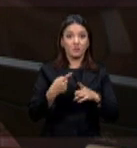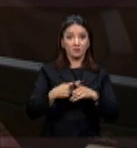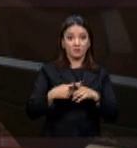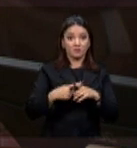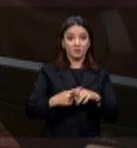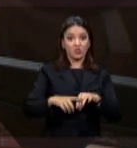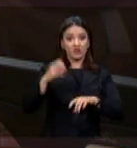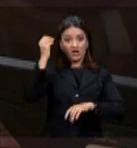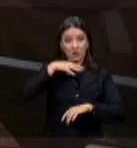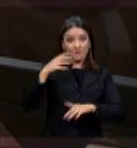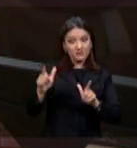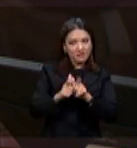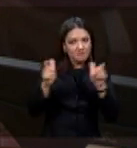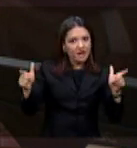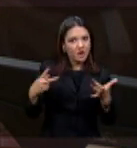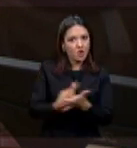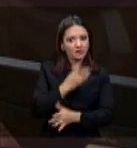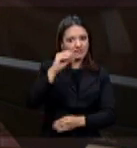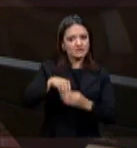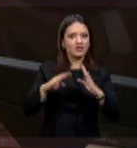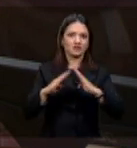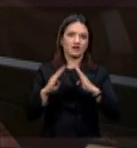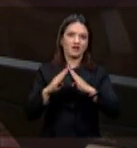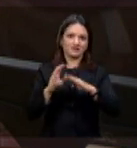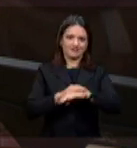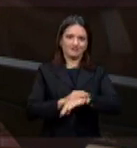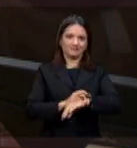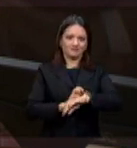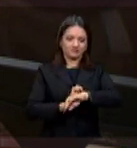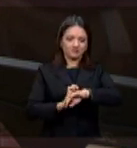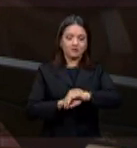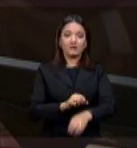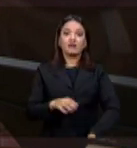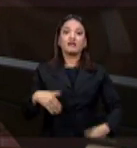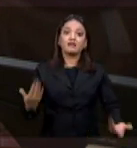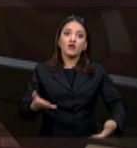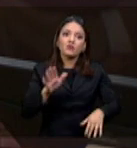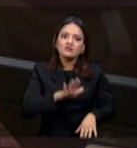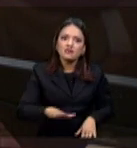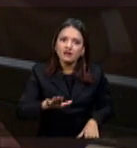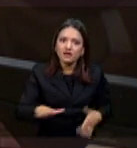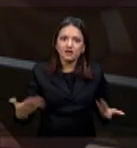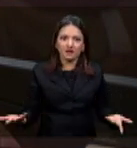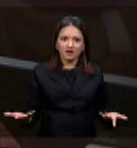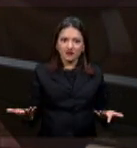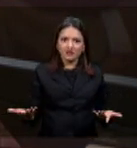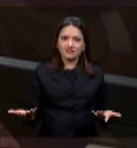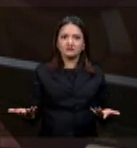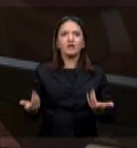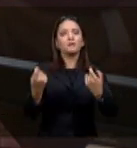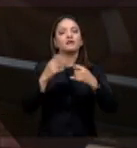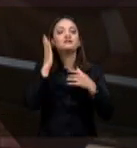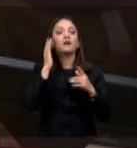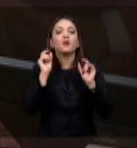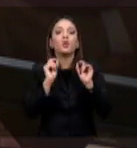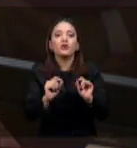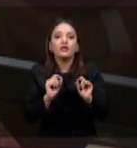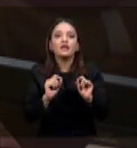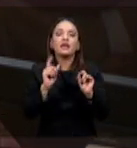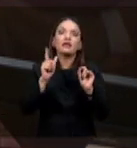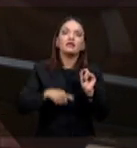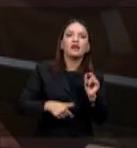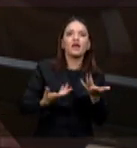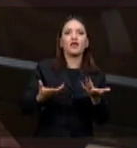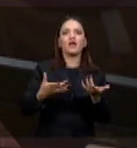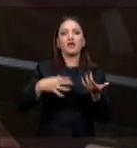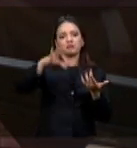adolescentes acontecem dentro de casa. Então, não vai ser dentro de casa que essa criança vai ter essa noção do que são partes íntimas, do que pode ser tocado, do que